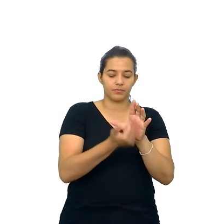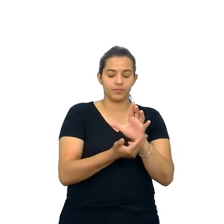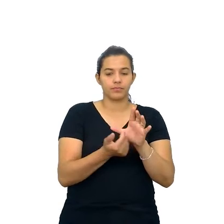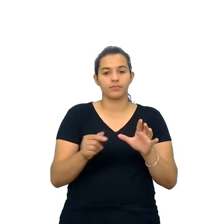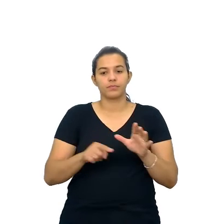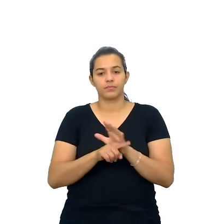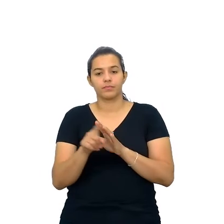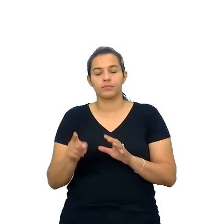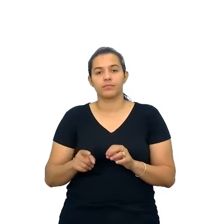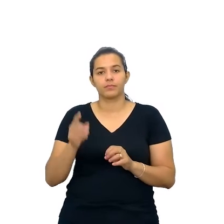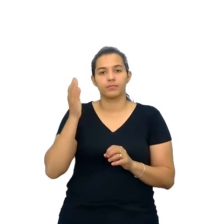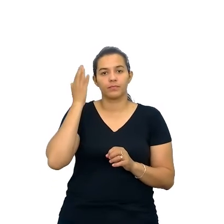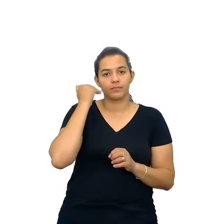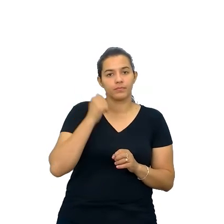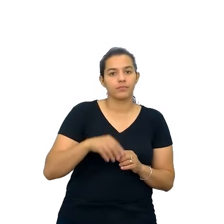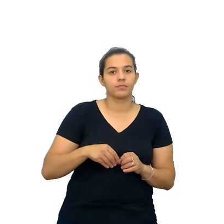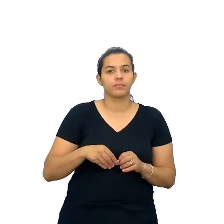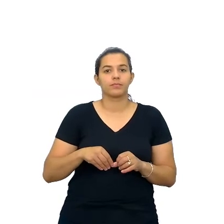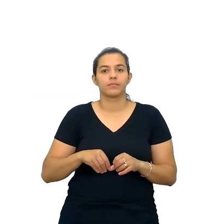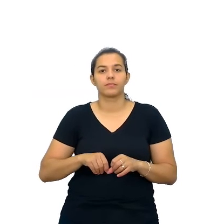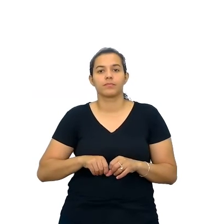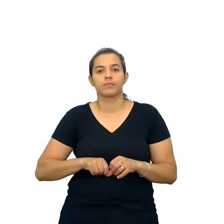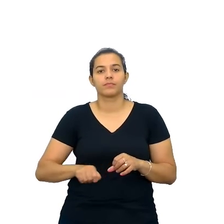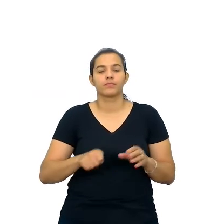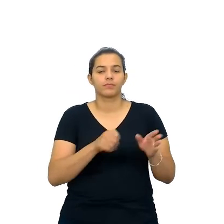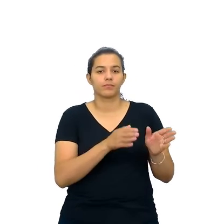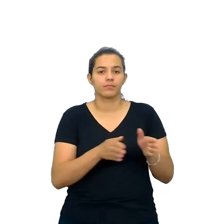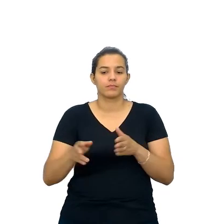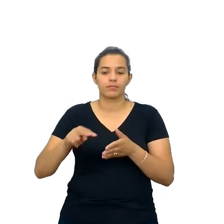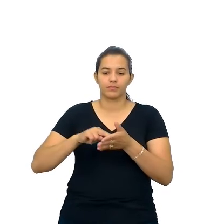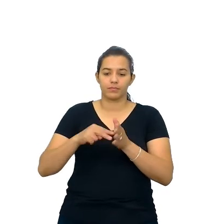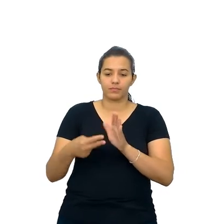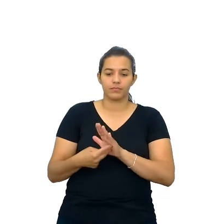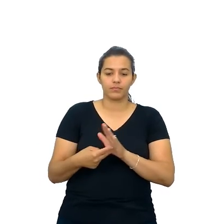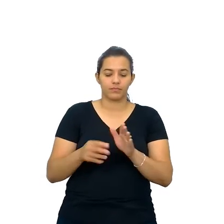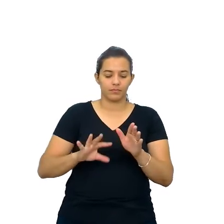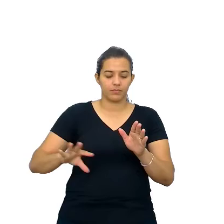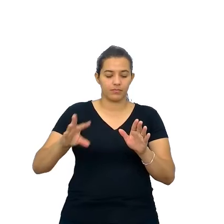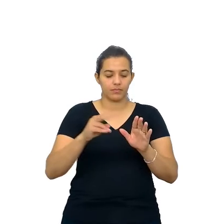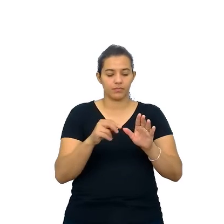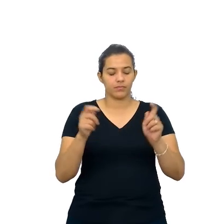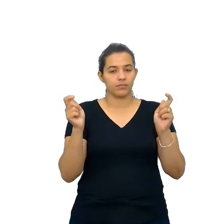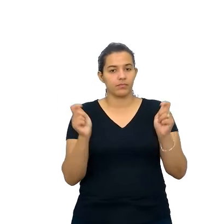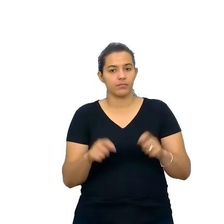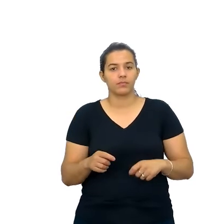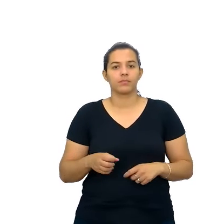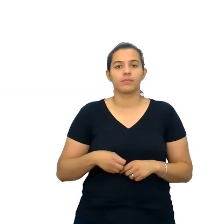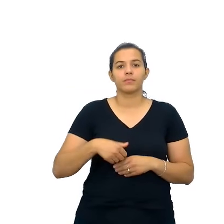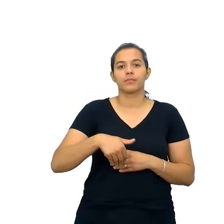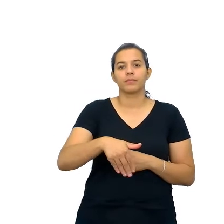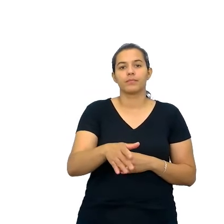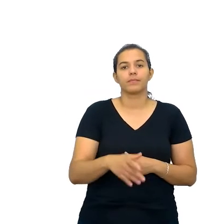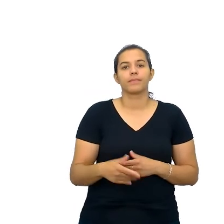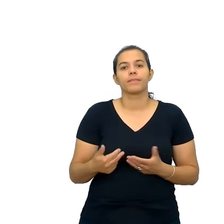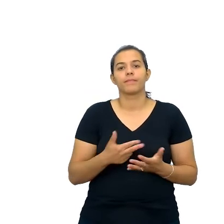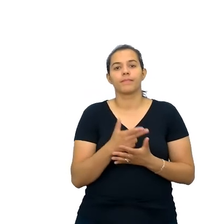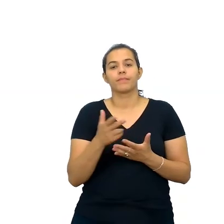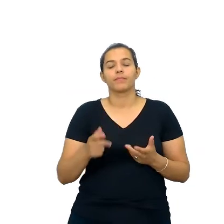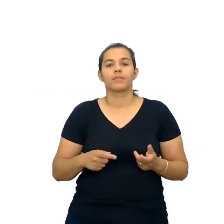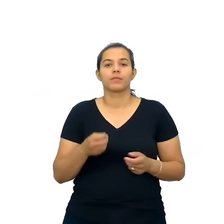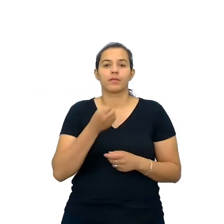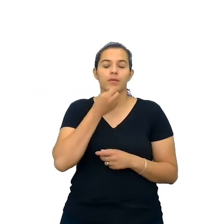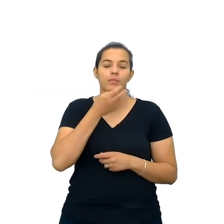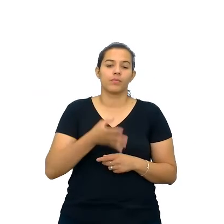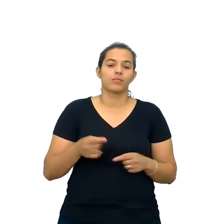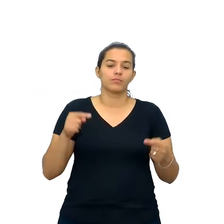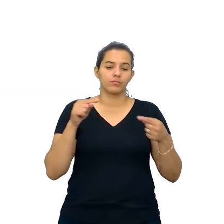saber reconhecer a equação da reta, o significado de seus coeficientes e as condições que garantem